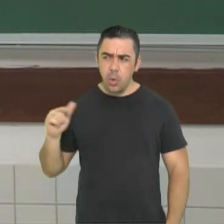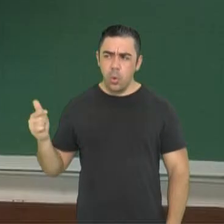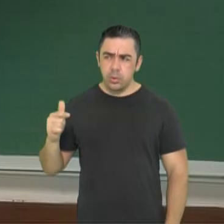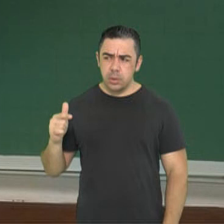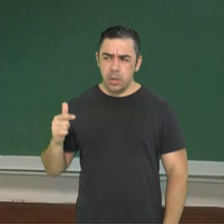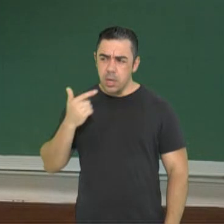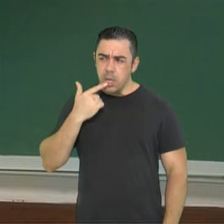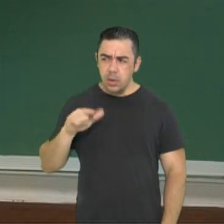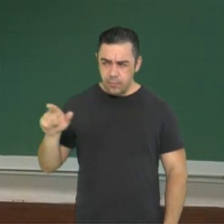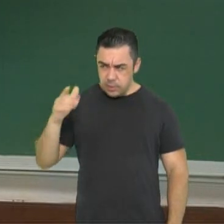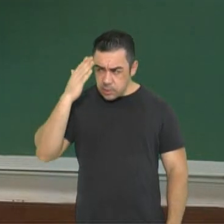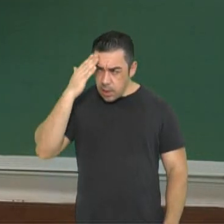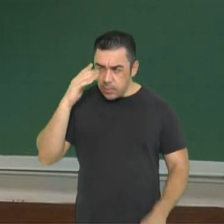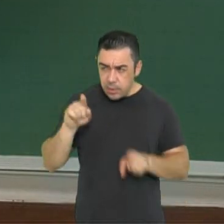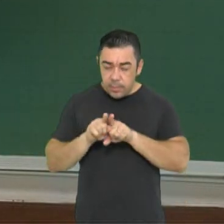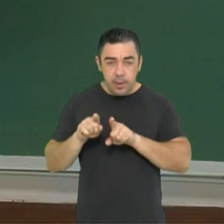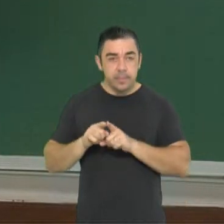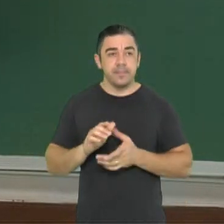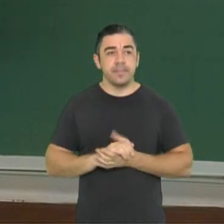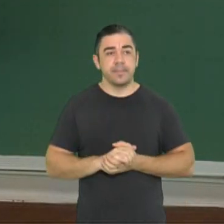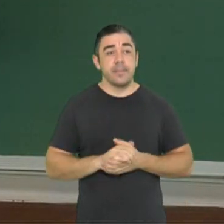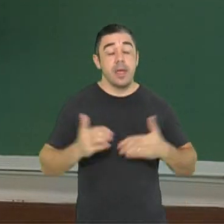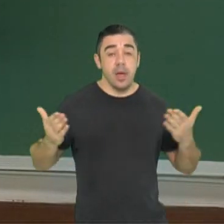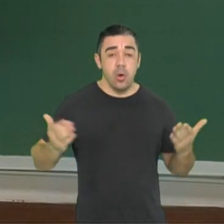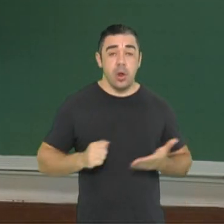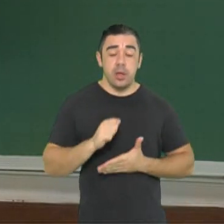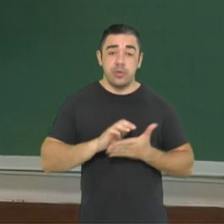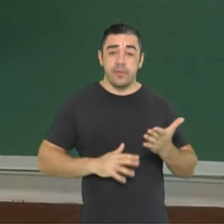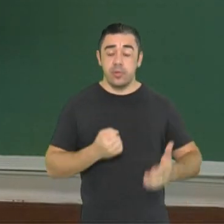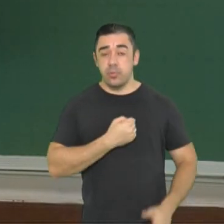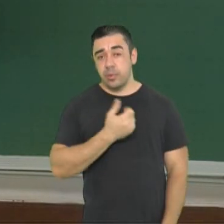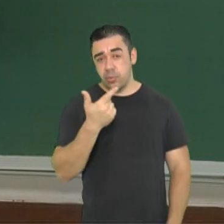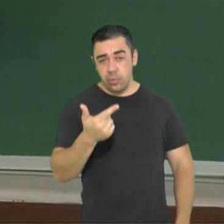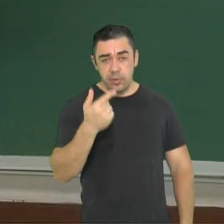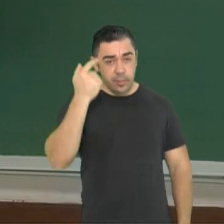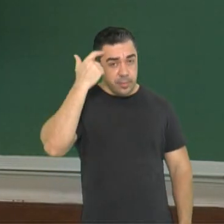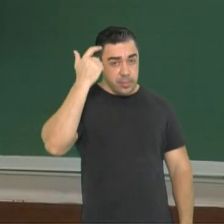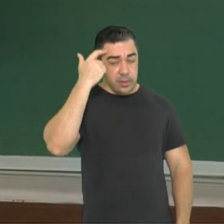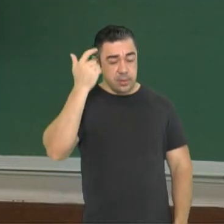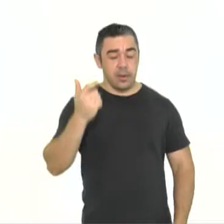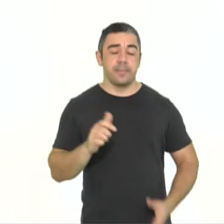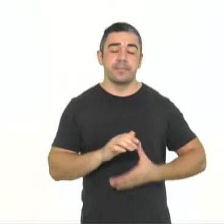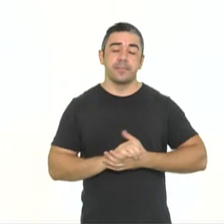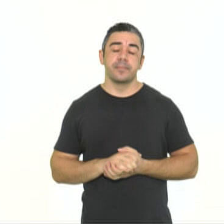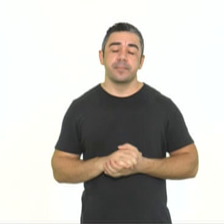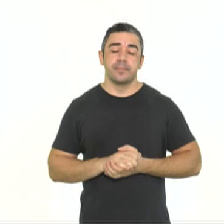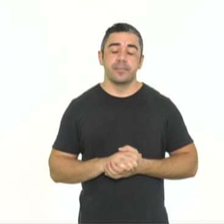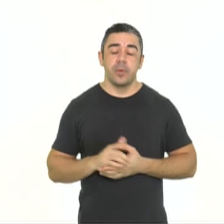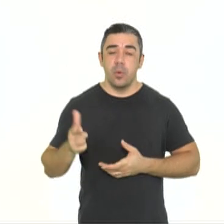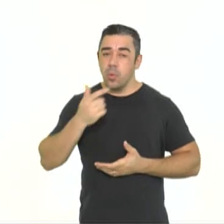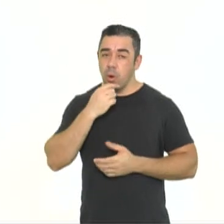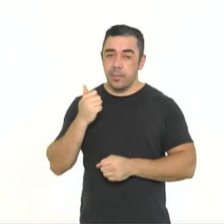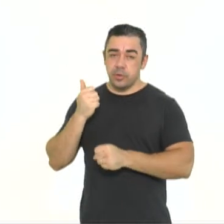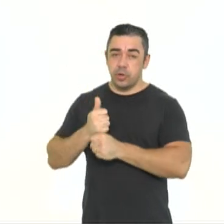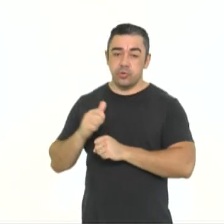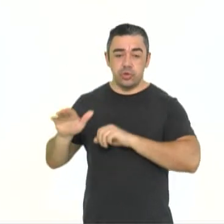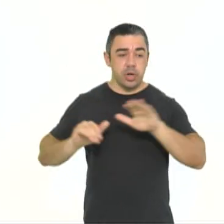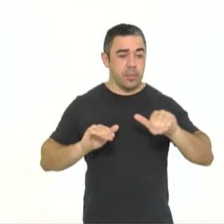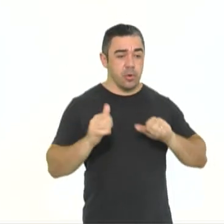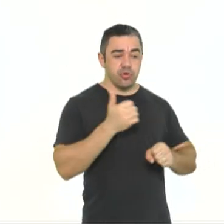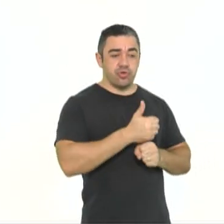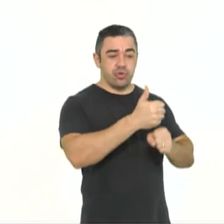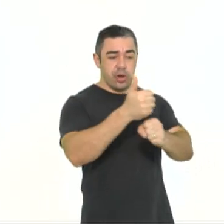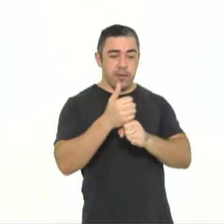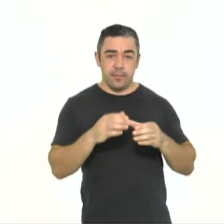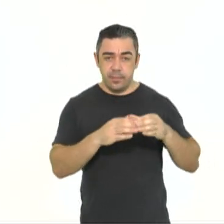Você sabe essa também? Nós vamos, então, pensar no nosso exercício. O diretor chamou os chefes de